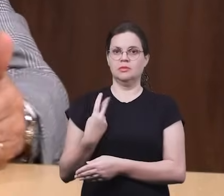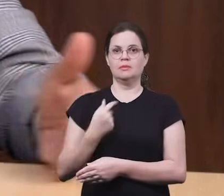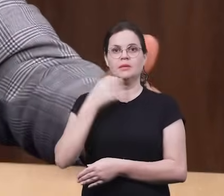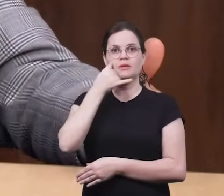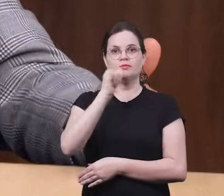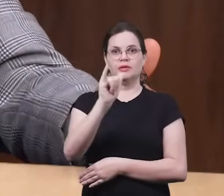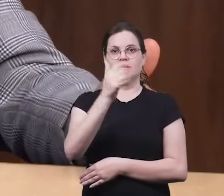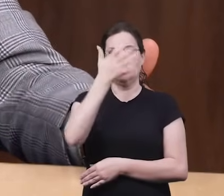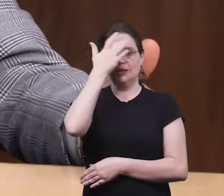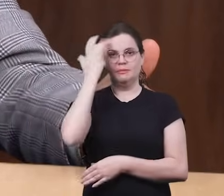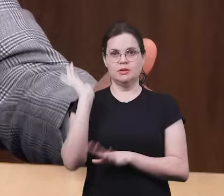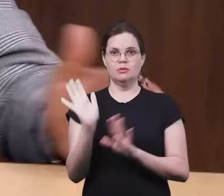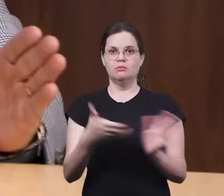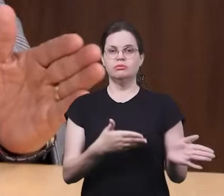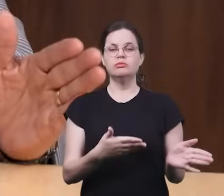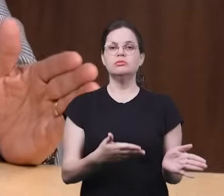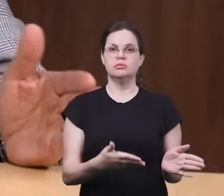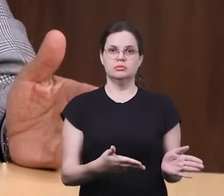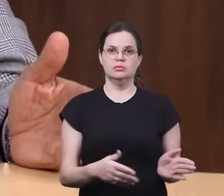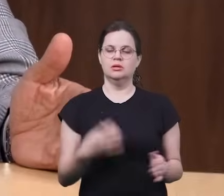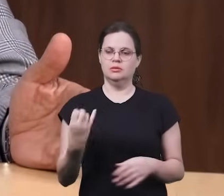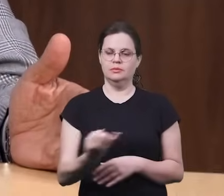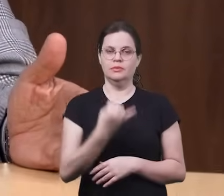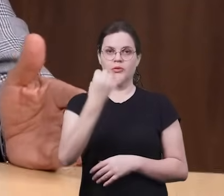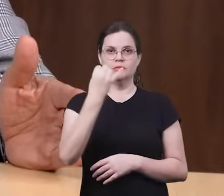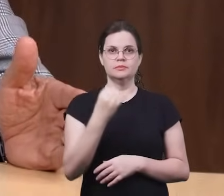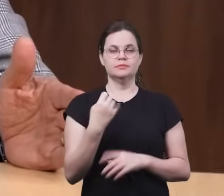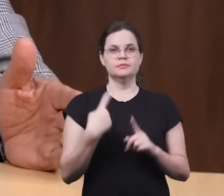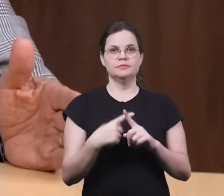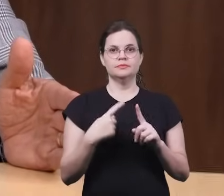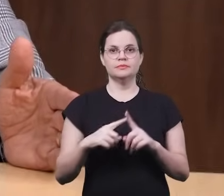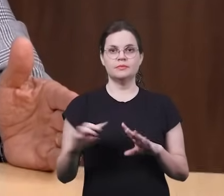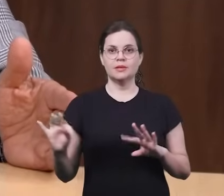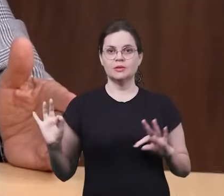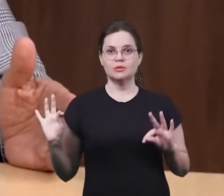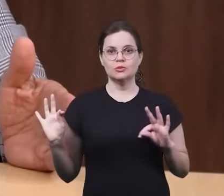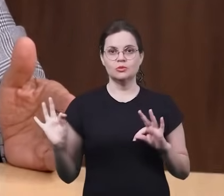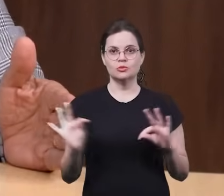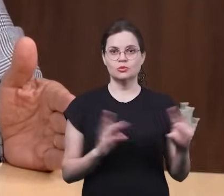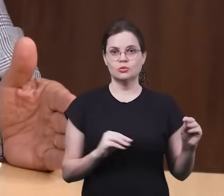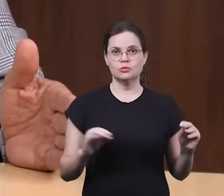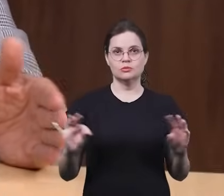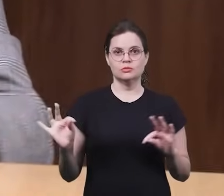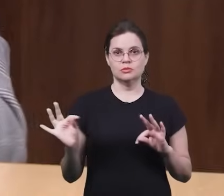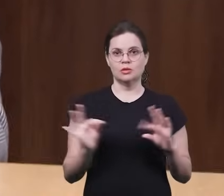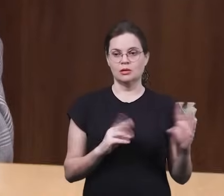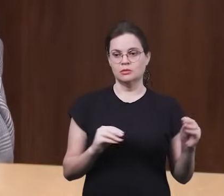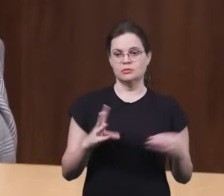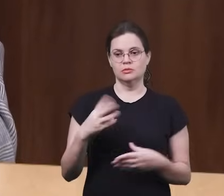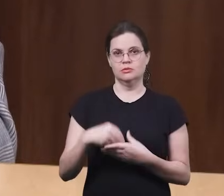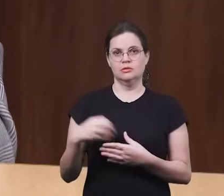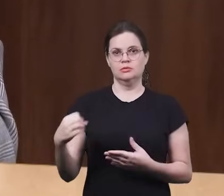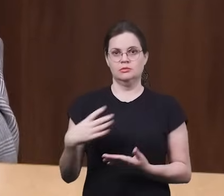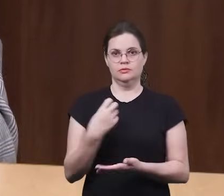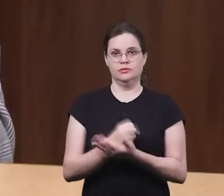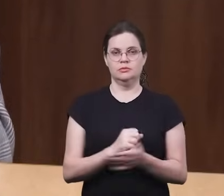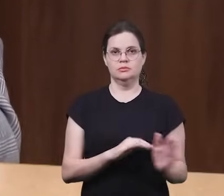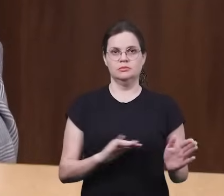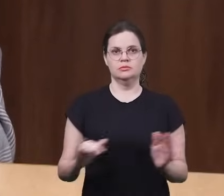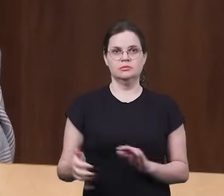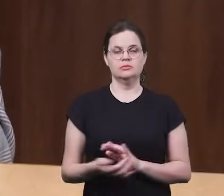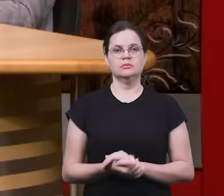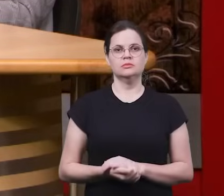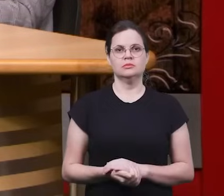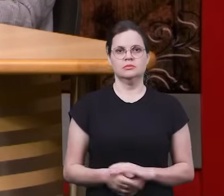que alguns se percam. Isso é muito importante. É toda a tônica do Novo Testamento dentro desse